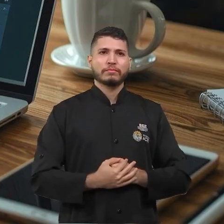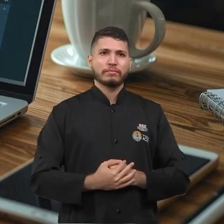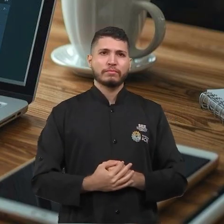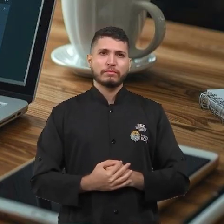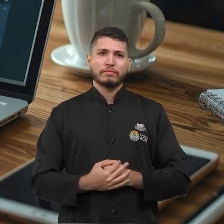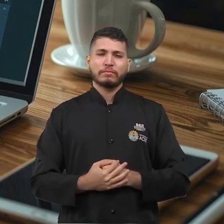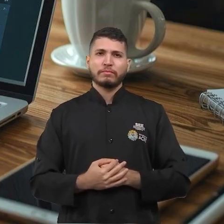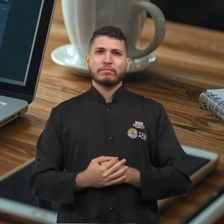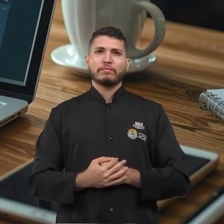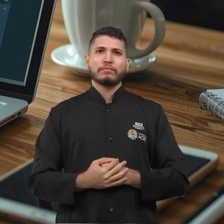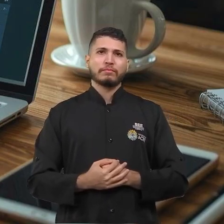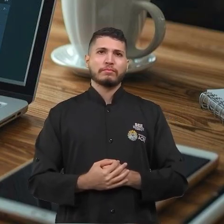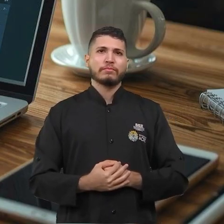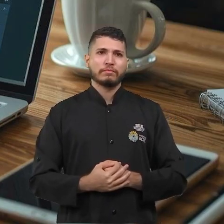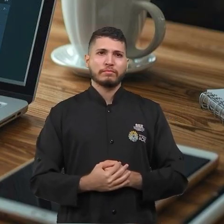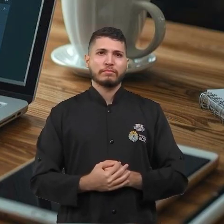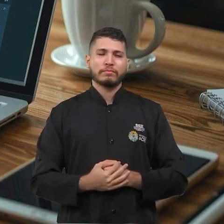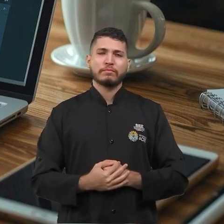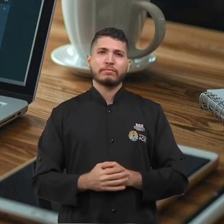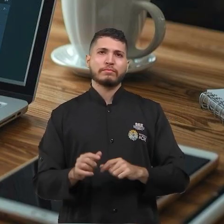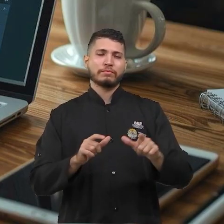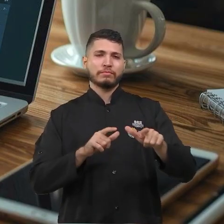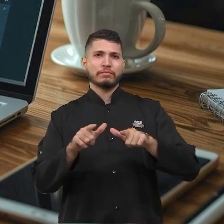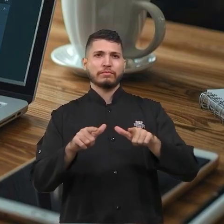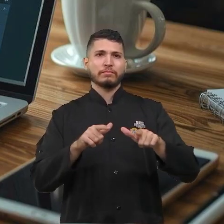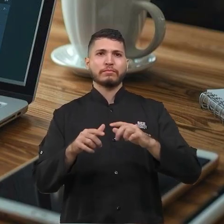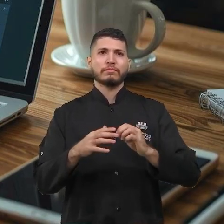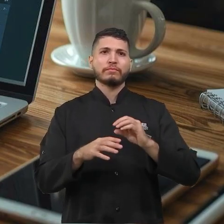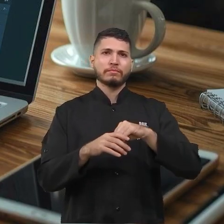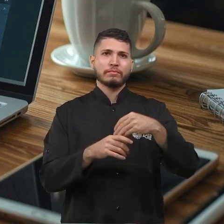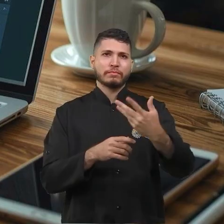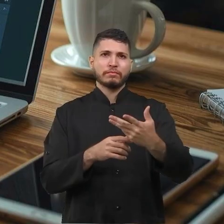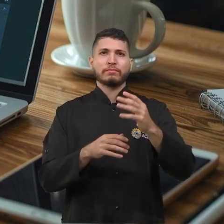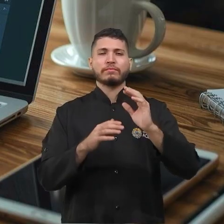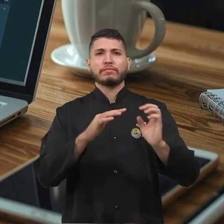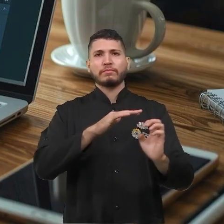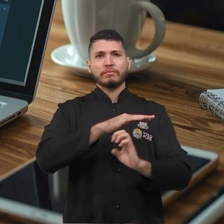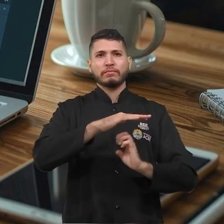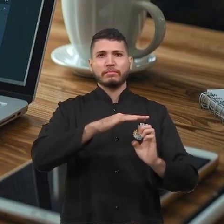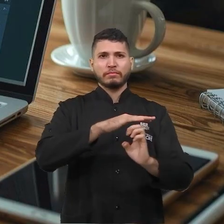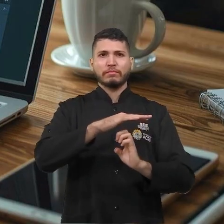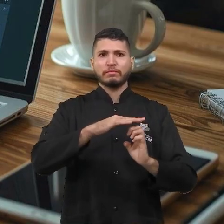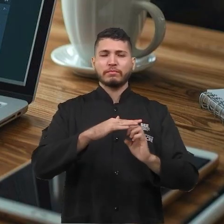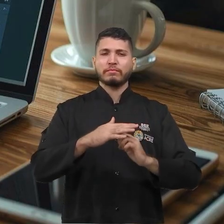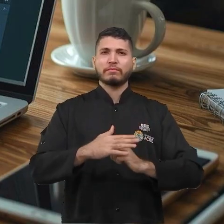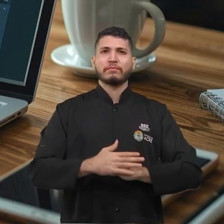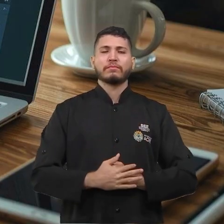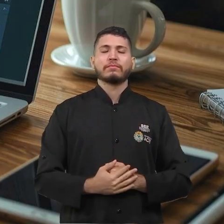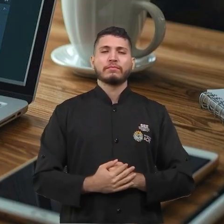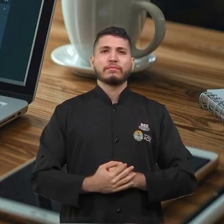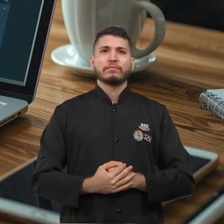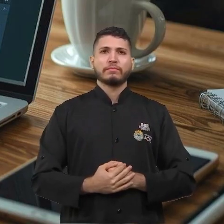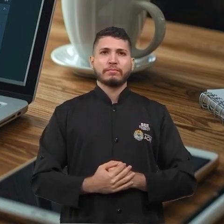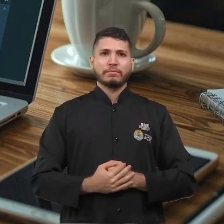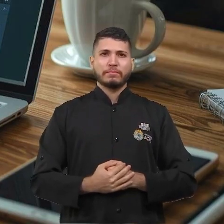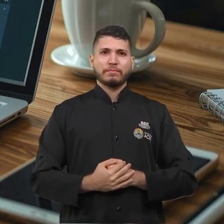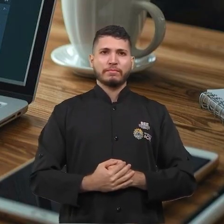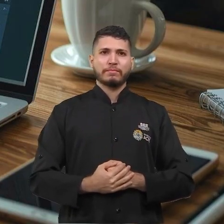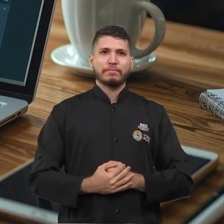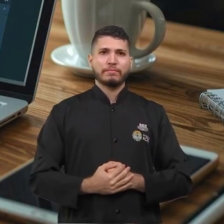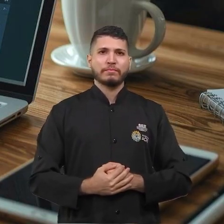seja, o teletrabalho é aquele trabalho fora da empresa. Eu vou até destacar, ó, fora da